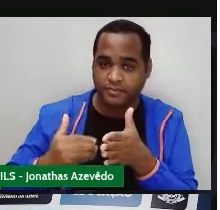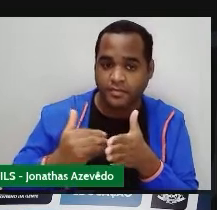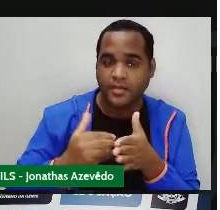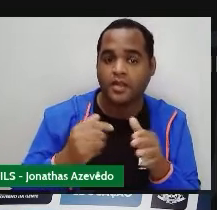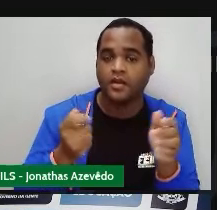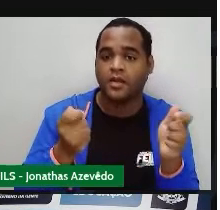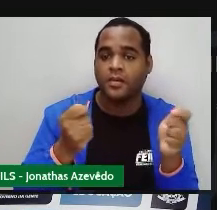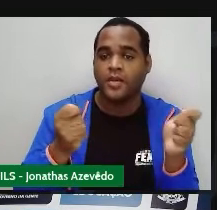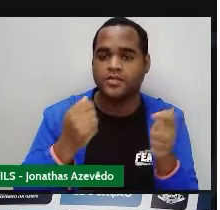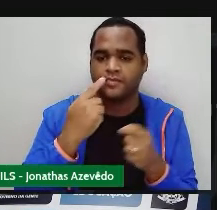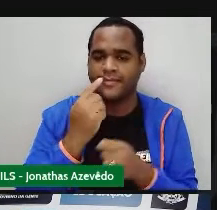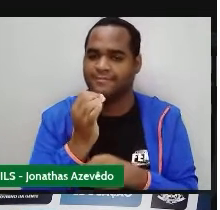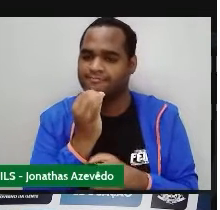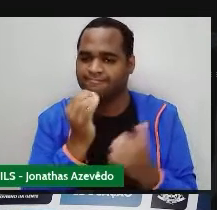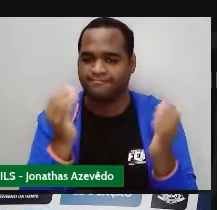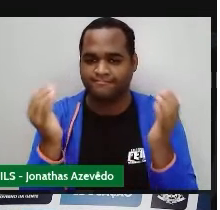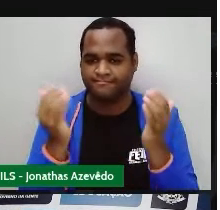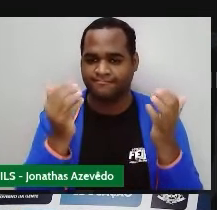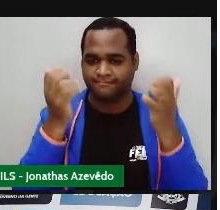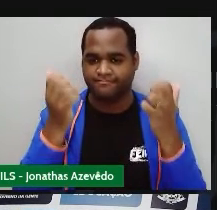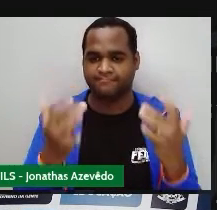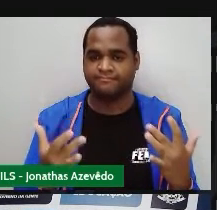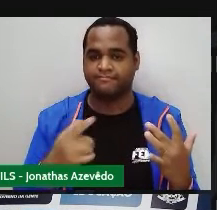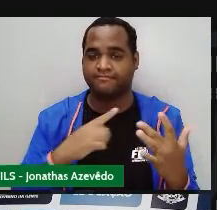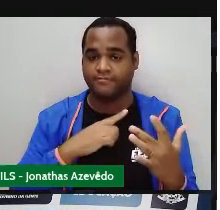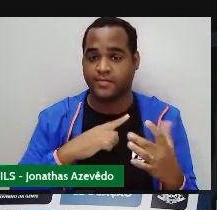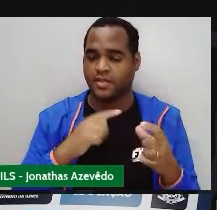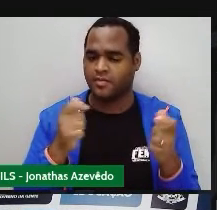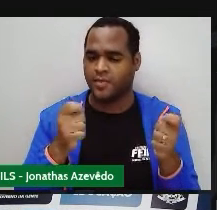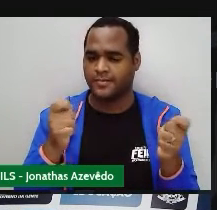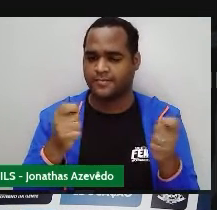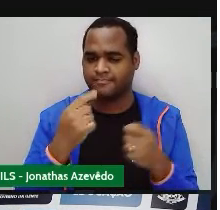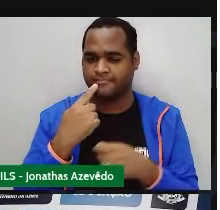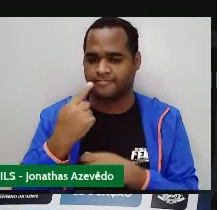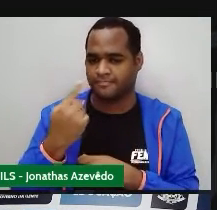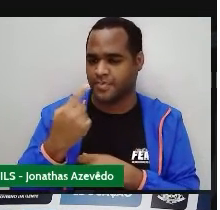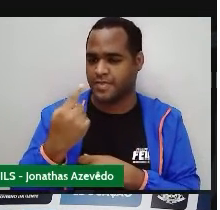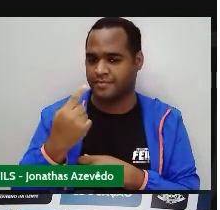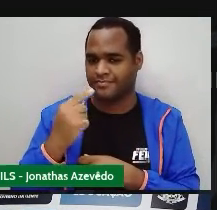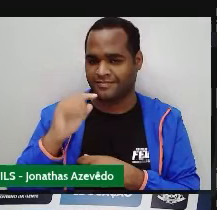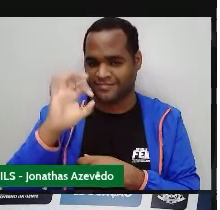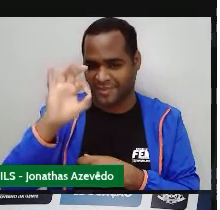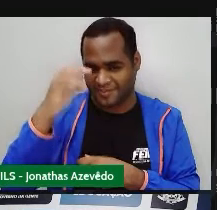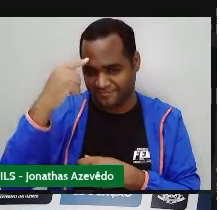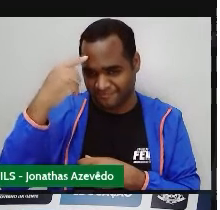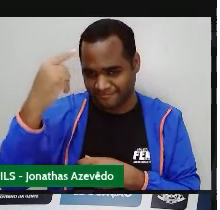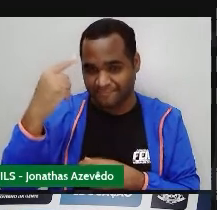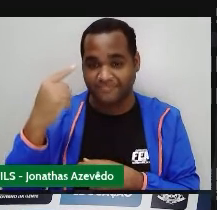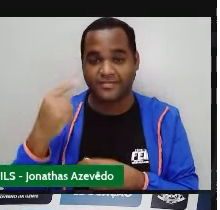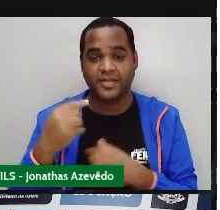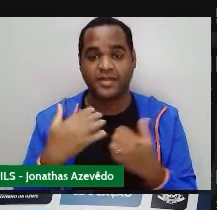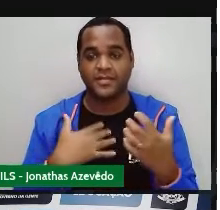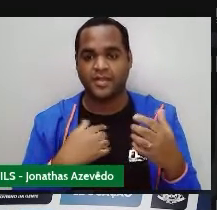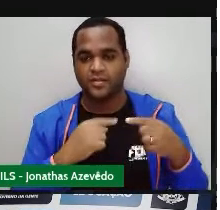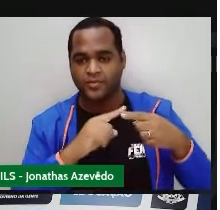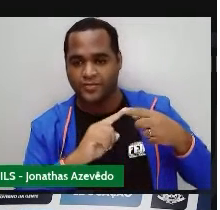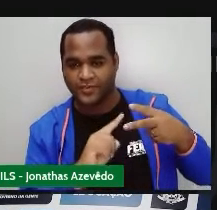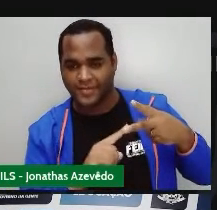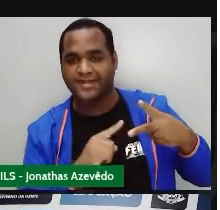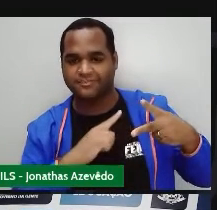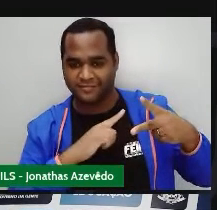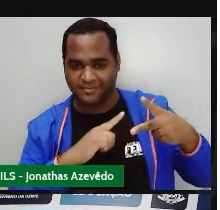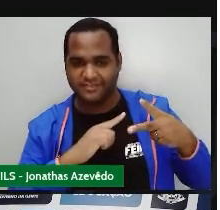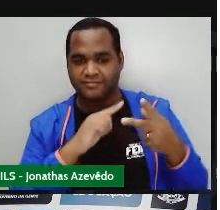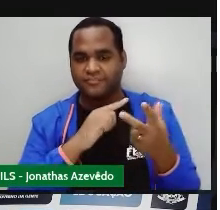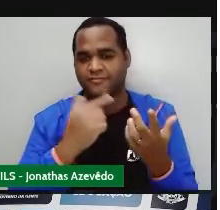que possam ser representados por sistemas de equações do 1º grau com duas incógnitas interpretá-los